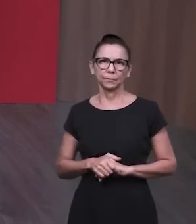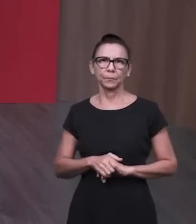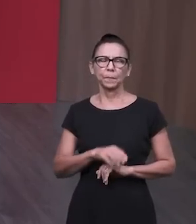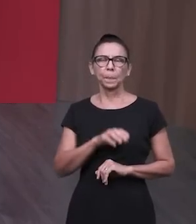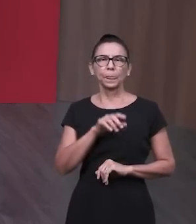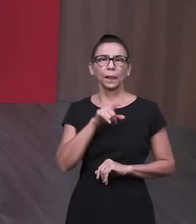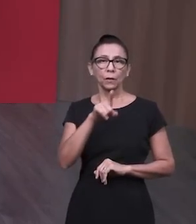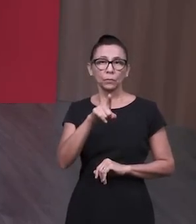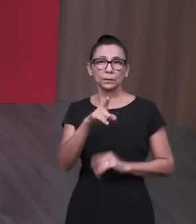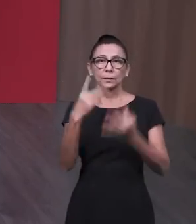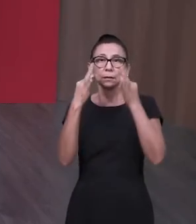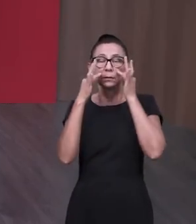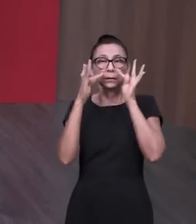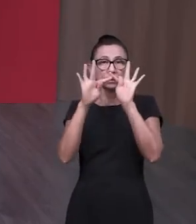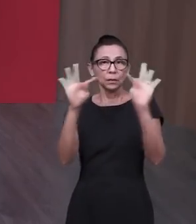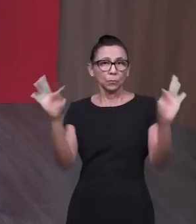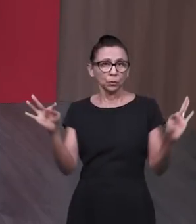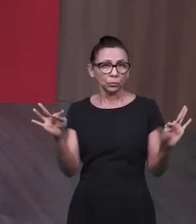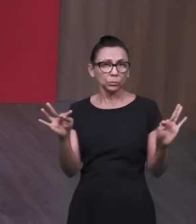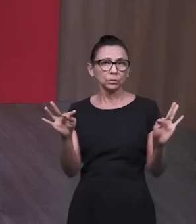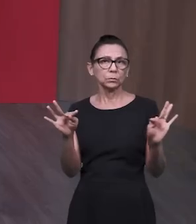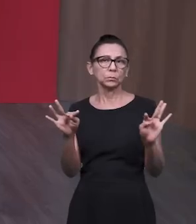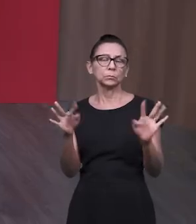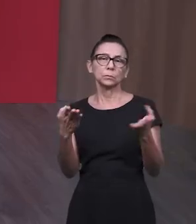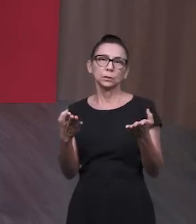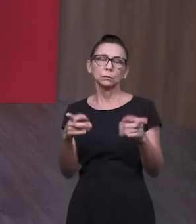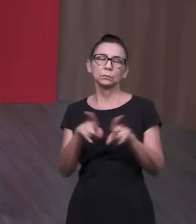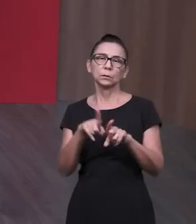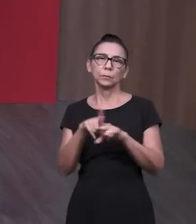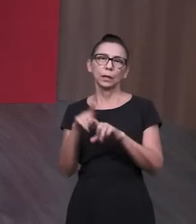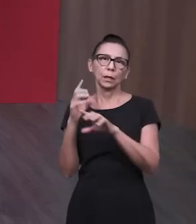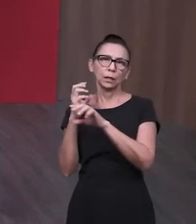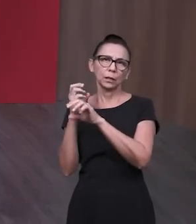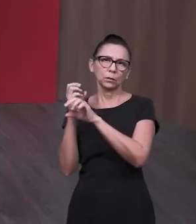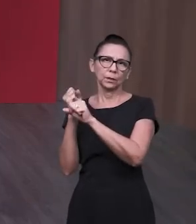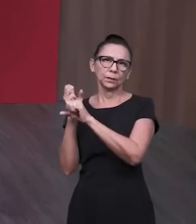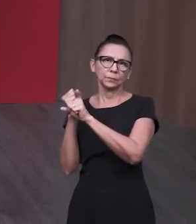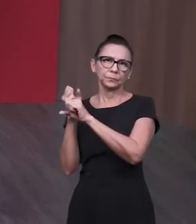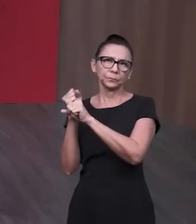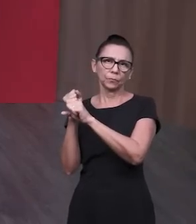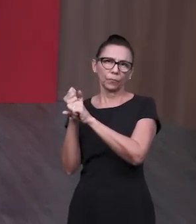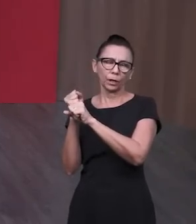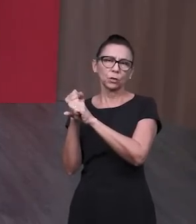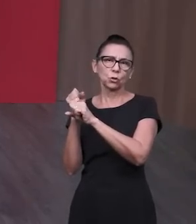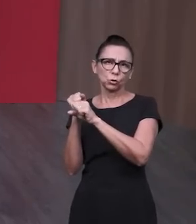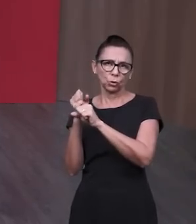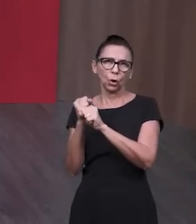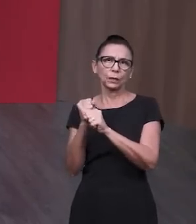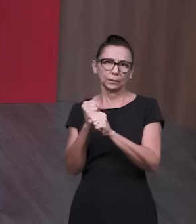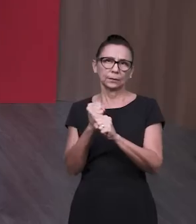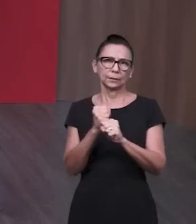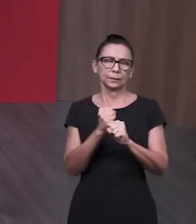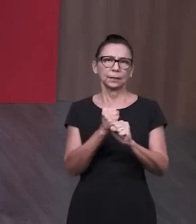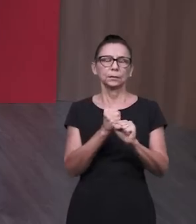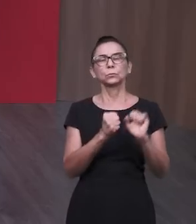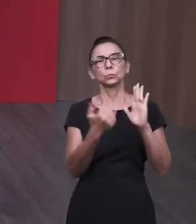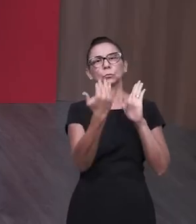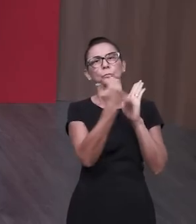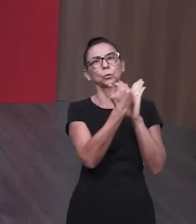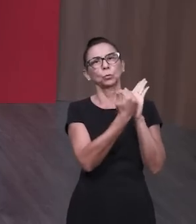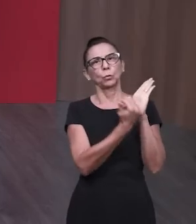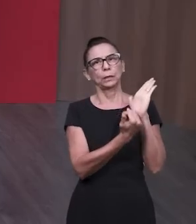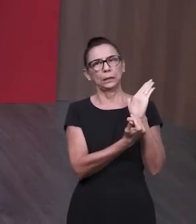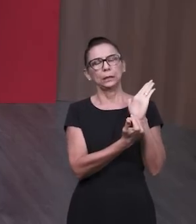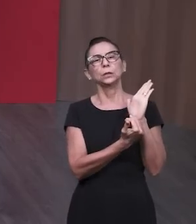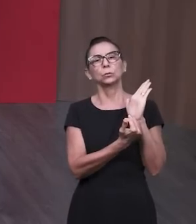nas notas. Boas notas é uma forma de evangelizar. Claro. Tudo isso levanta um questionamento para que você possa